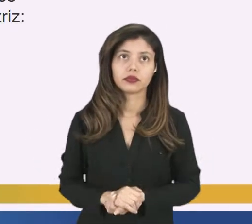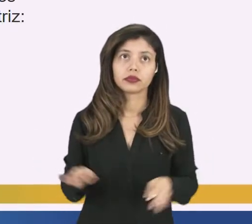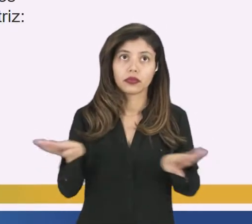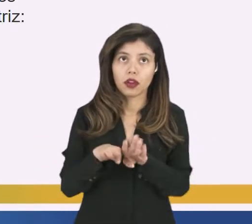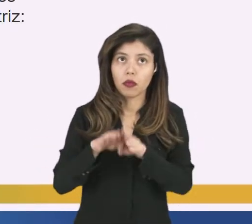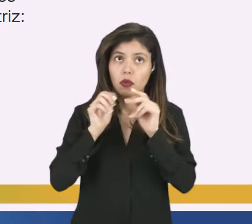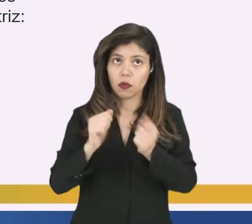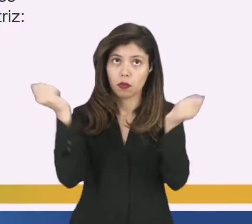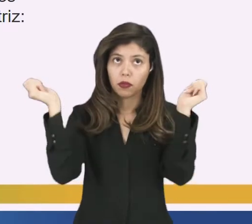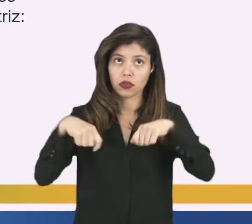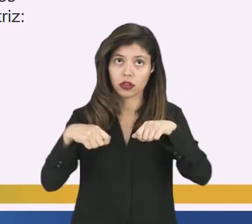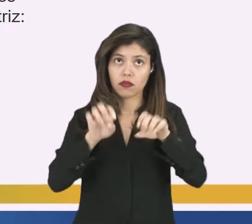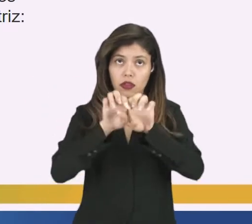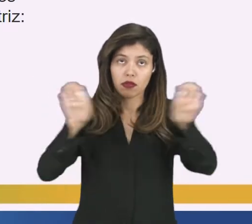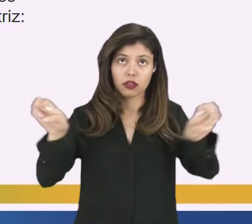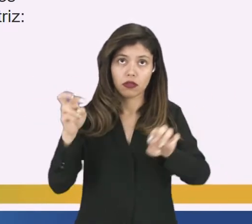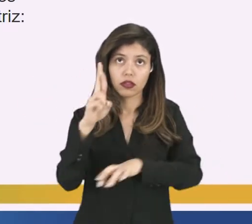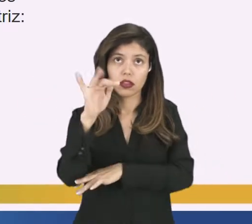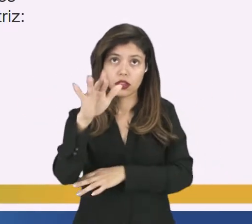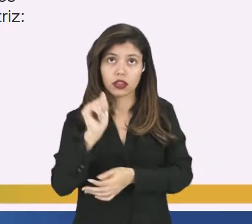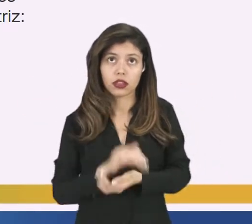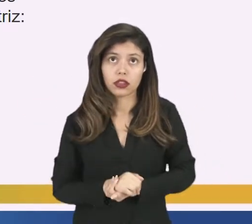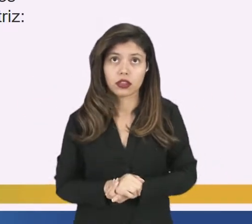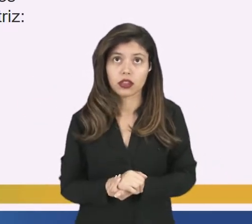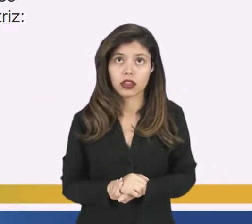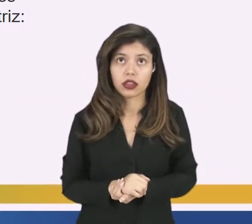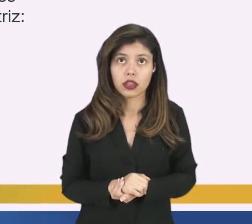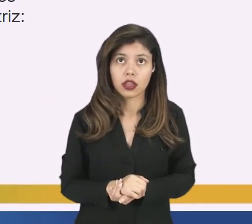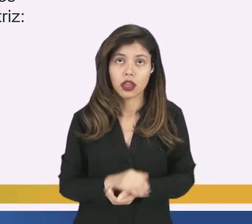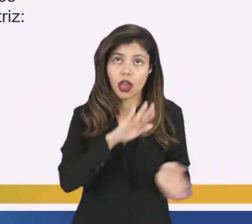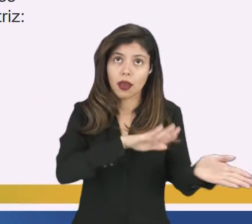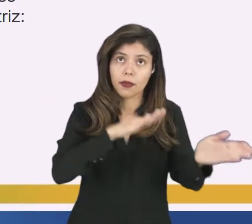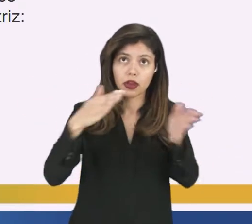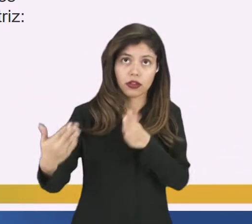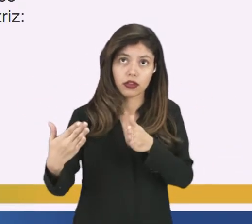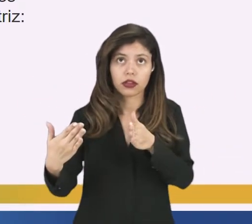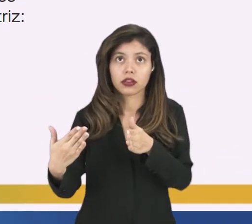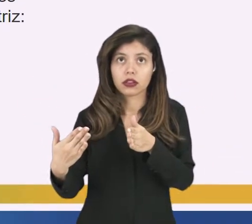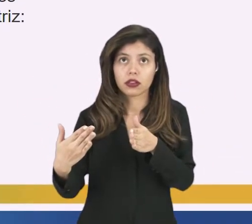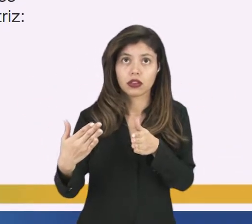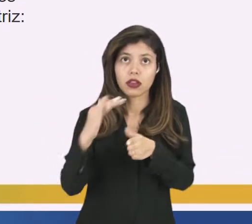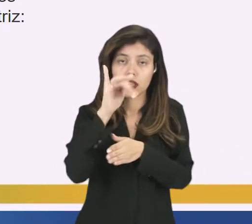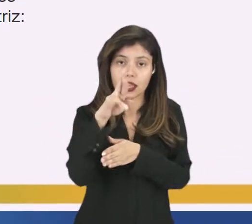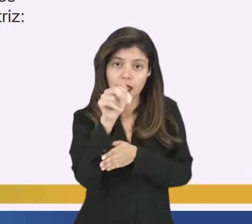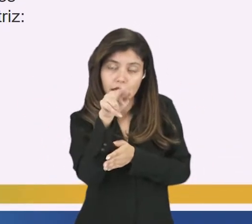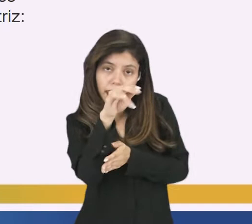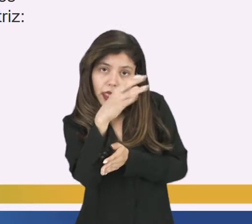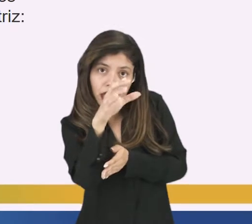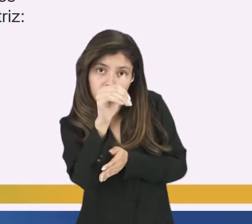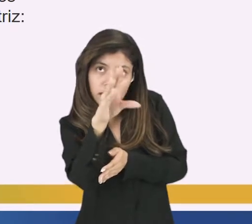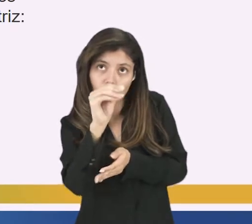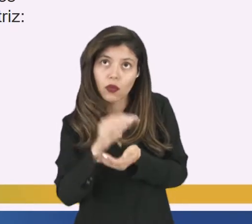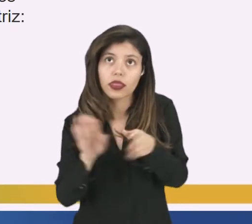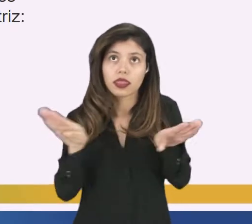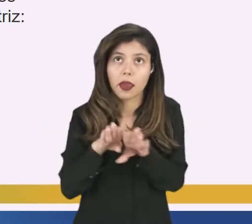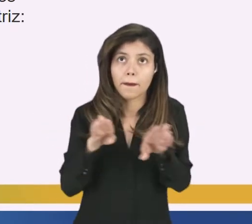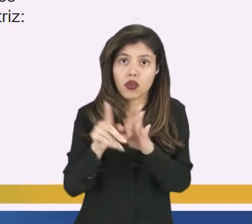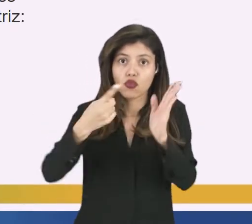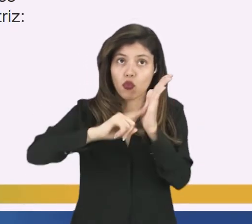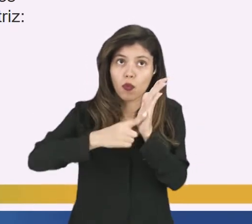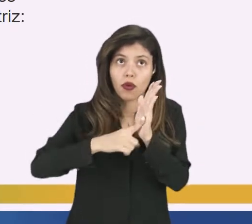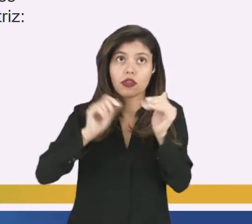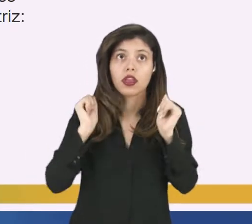eles. Também é possível definir uma equação da reta a partir da sua inclinação. Vamos falar aqui de ângulo, tá? E